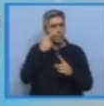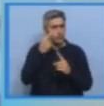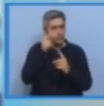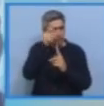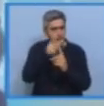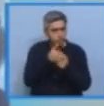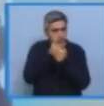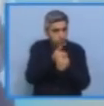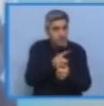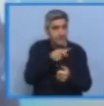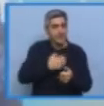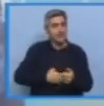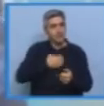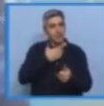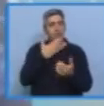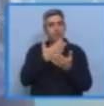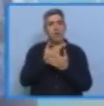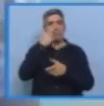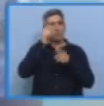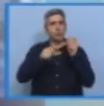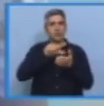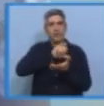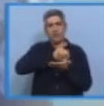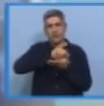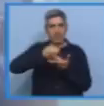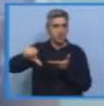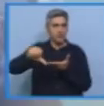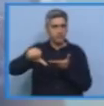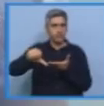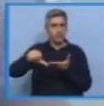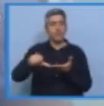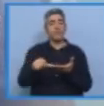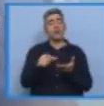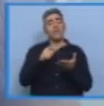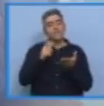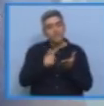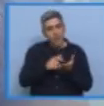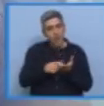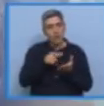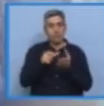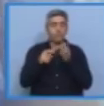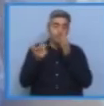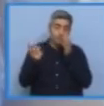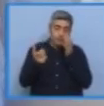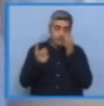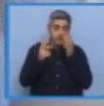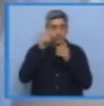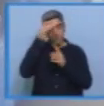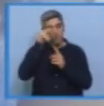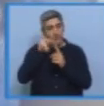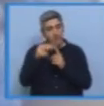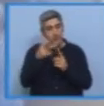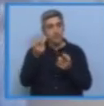esses sentimentos acabam por levar a pessoa a desistir. E faltam-nos essas dimensões, portanto, quer ao nível